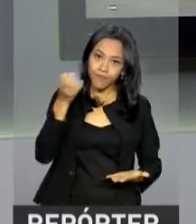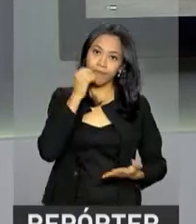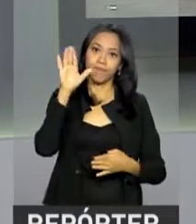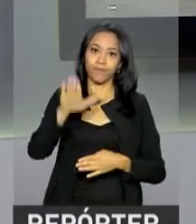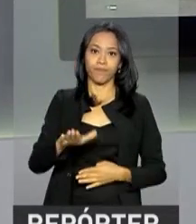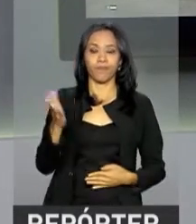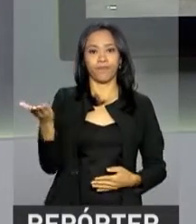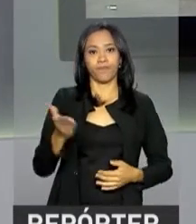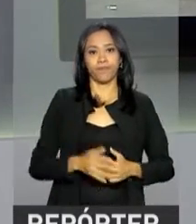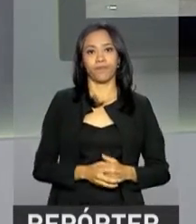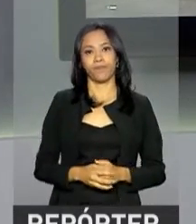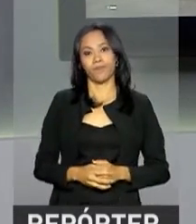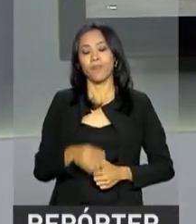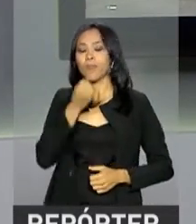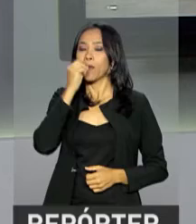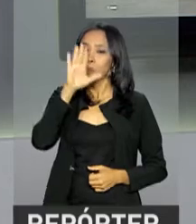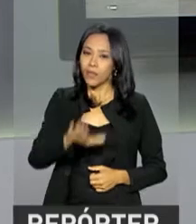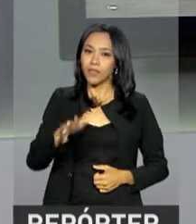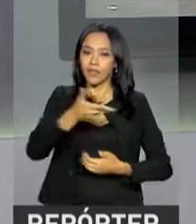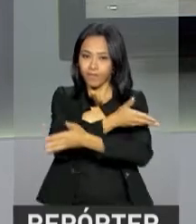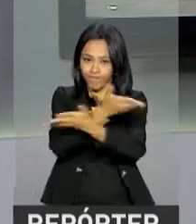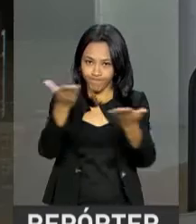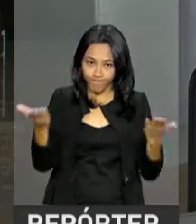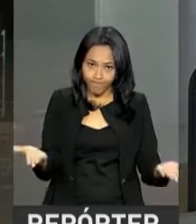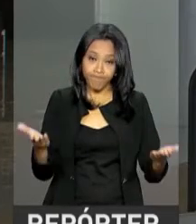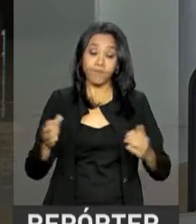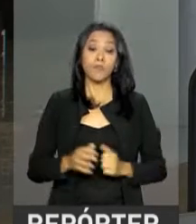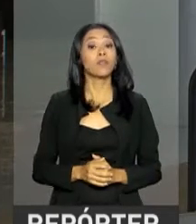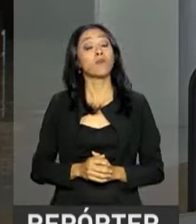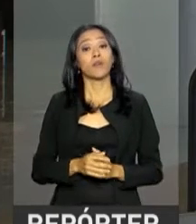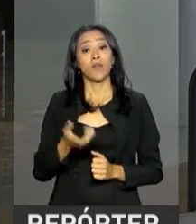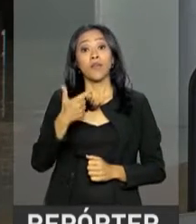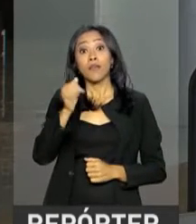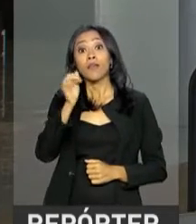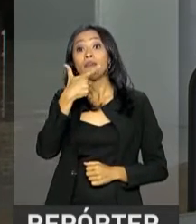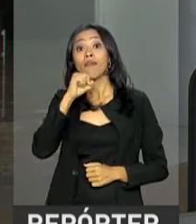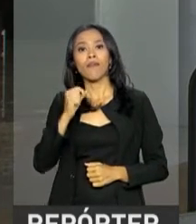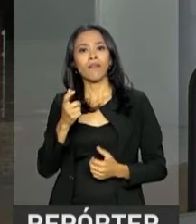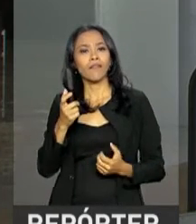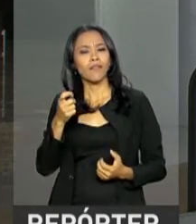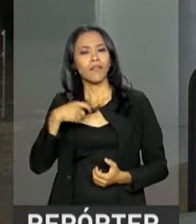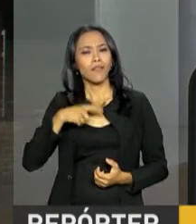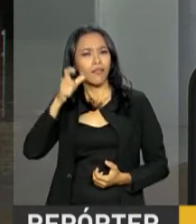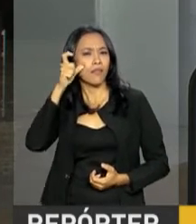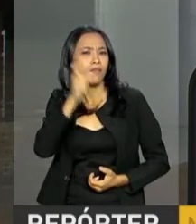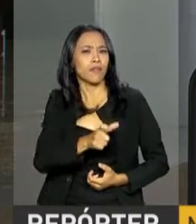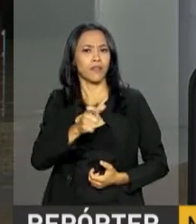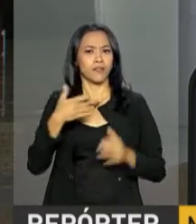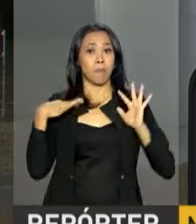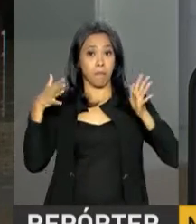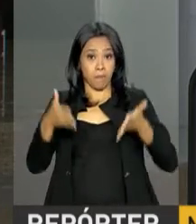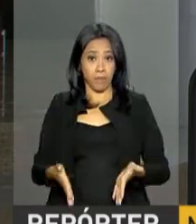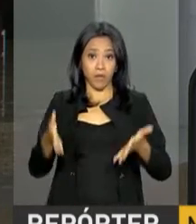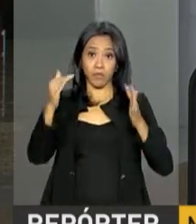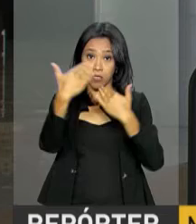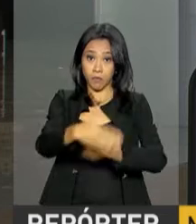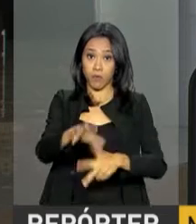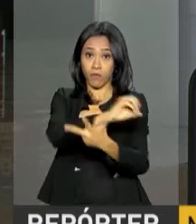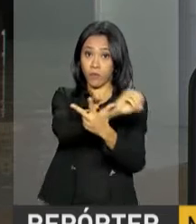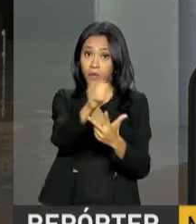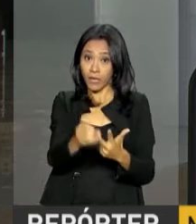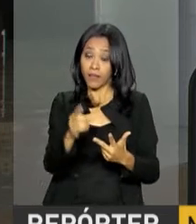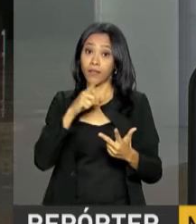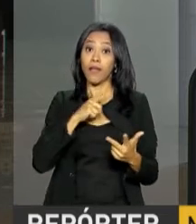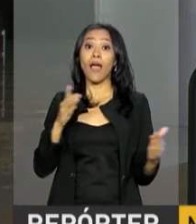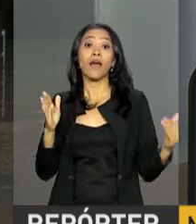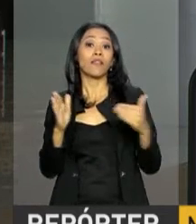tarde boa tarde tá isso a boa tarde a todos pois é tá isso os interessados em participar do enem deste ano têm até o próximo dia